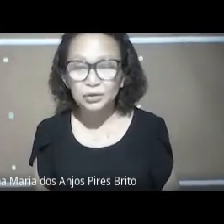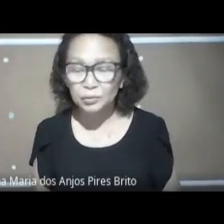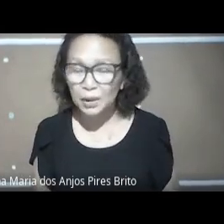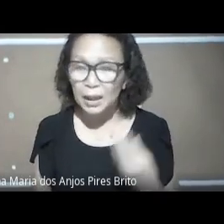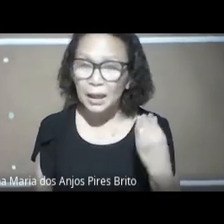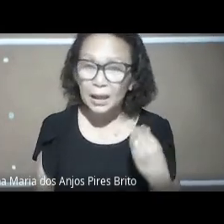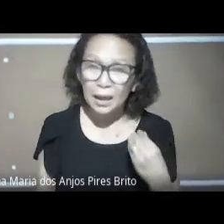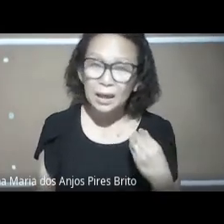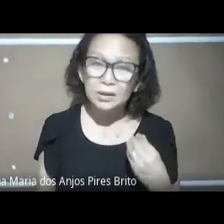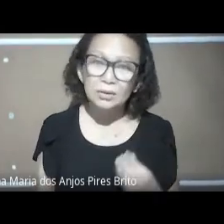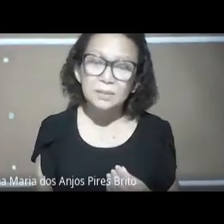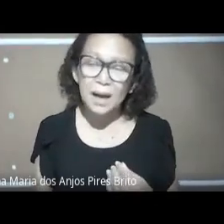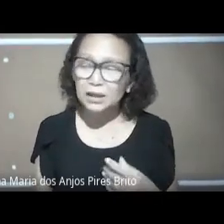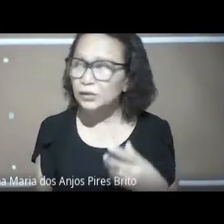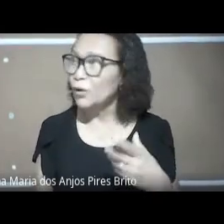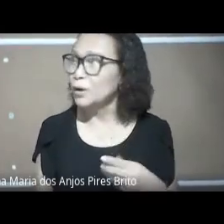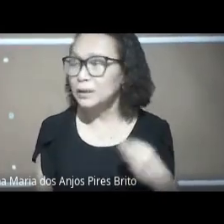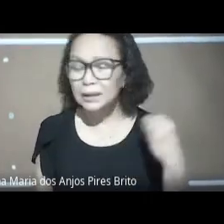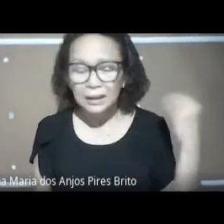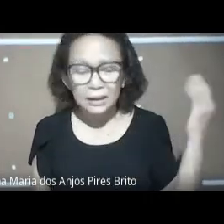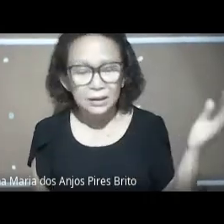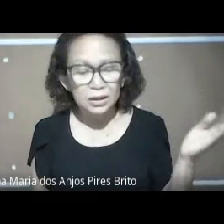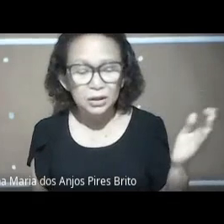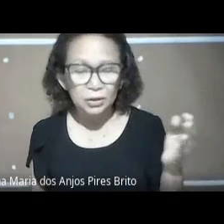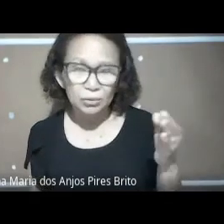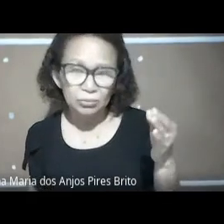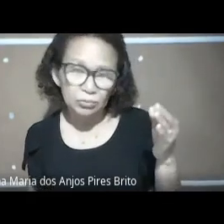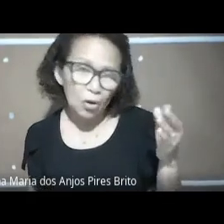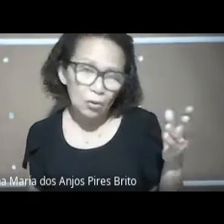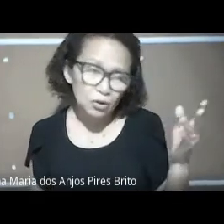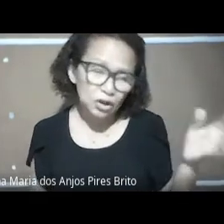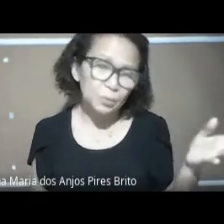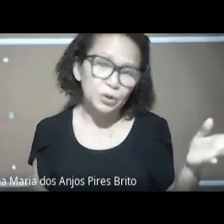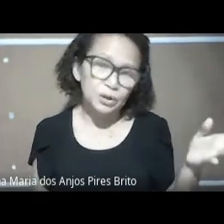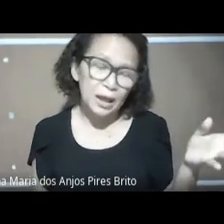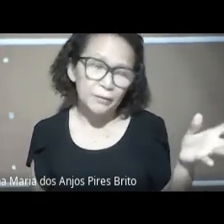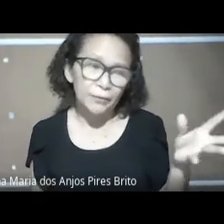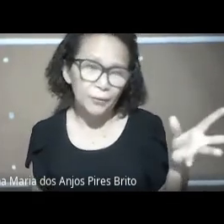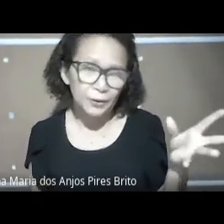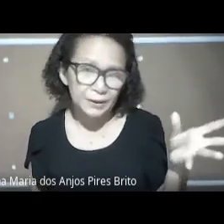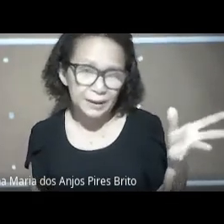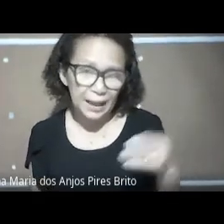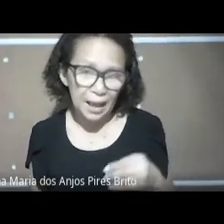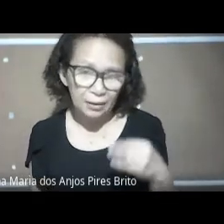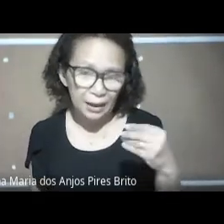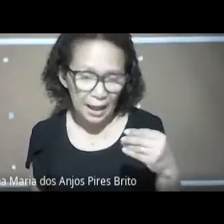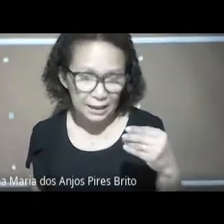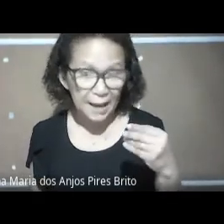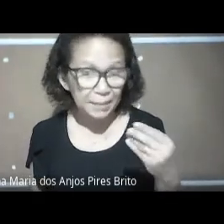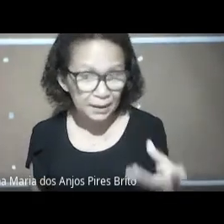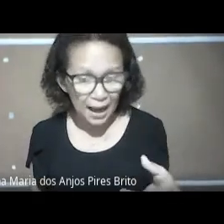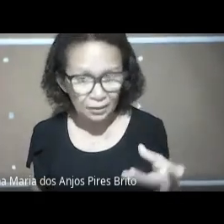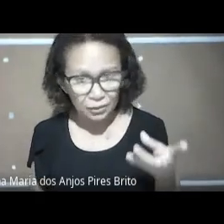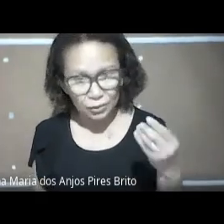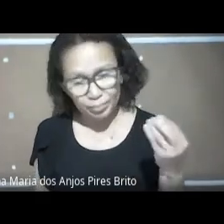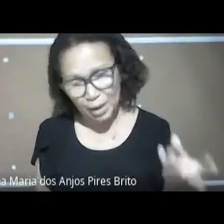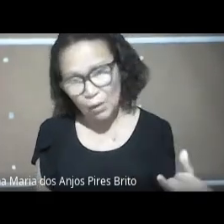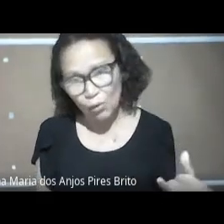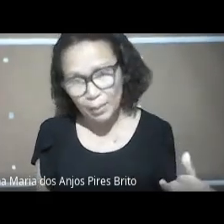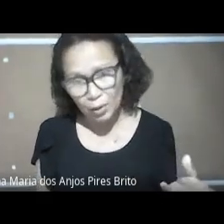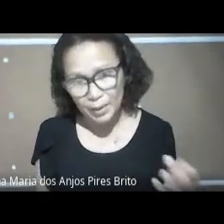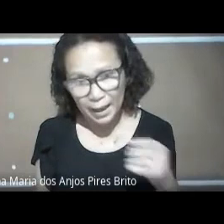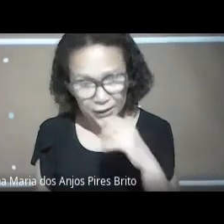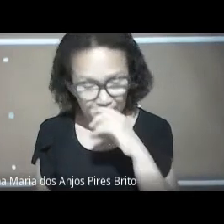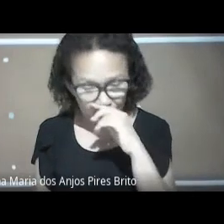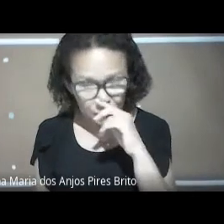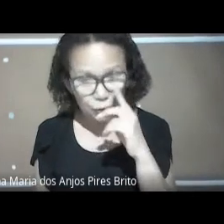de vídeo. Antes dos smartphones, existiram alguns tipos de telefones que eram adaptados